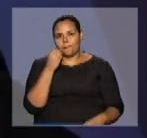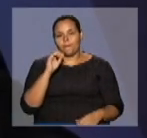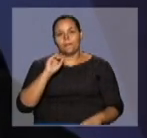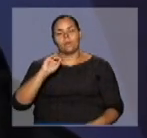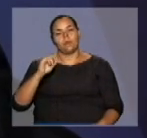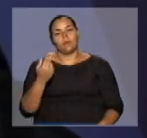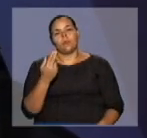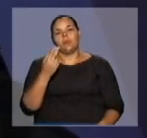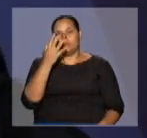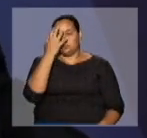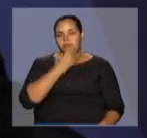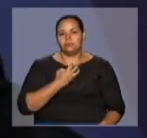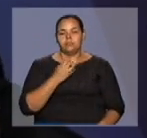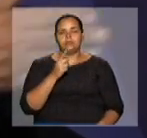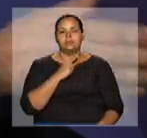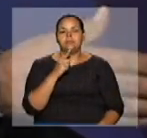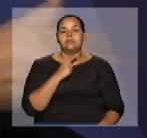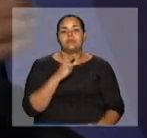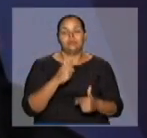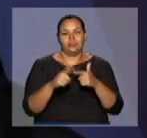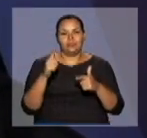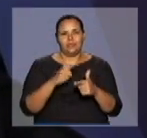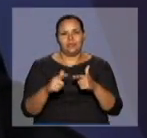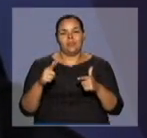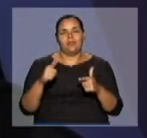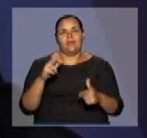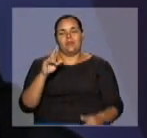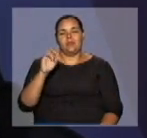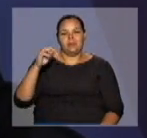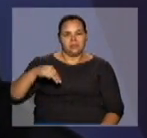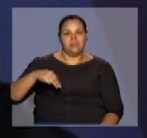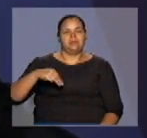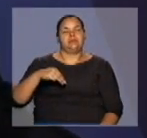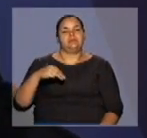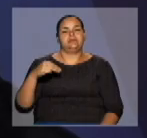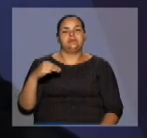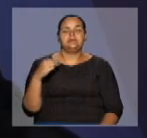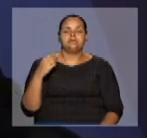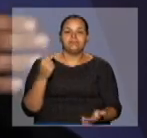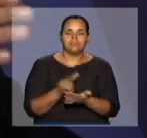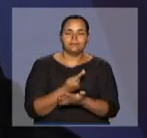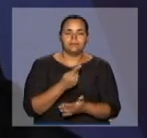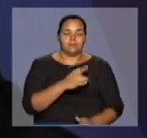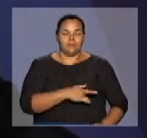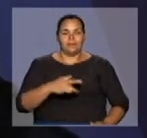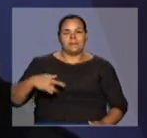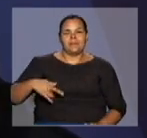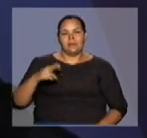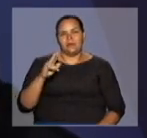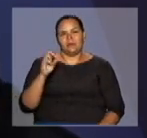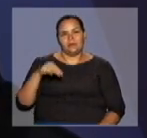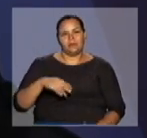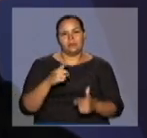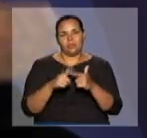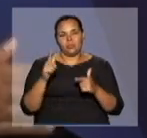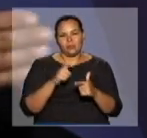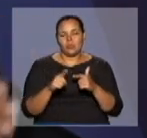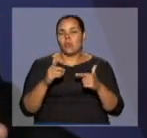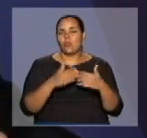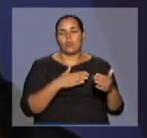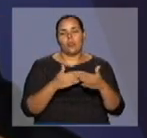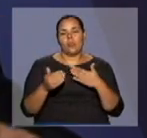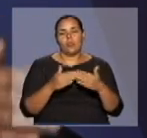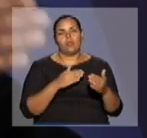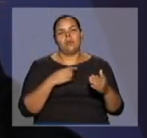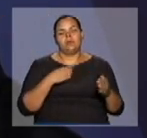leve como na forma mais grave, aquela que tem inclusive problemas renais também, outro fator importante na clínica dos pacientes, qualquer uma